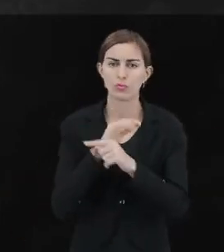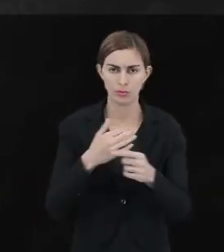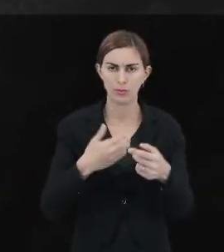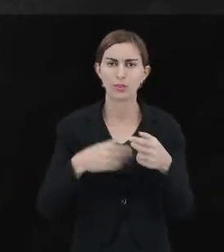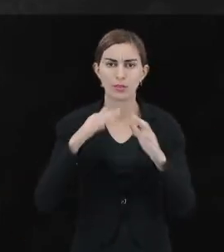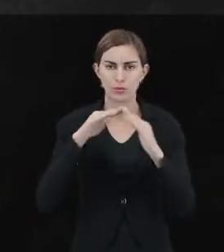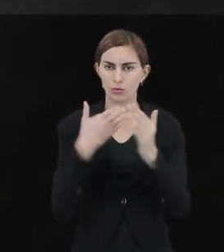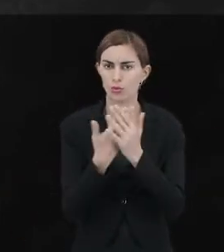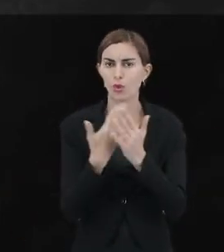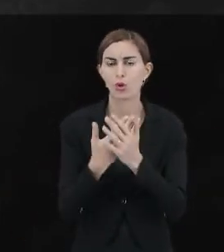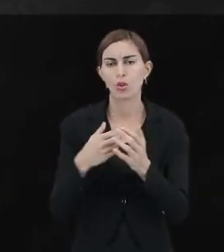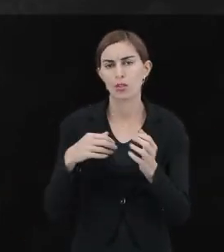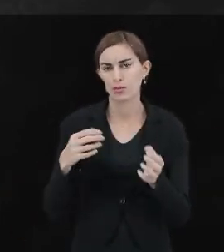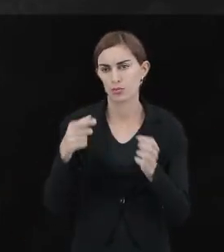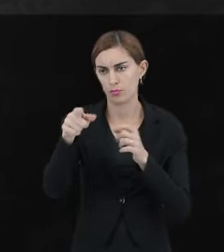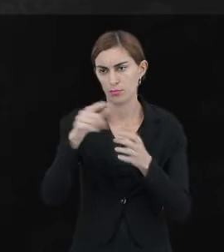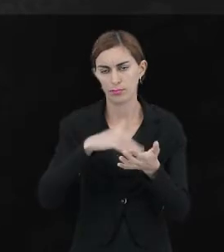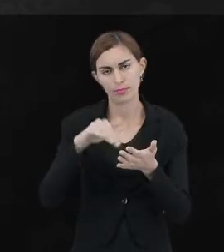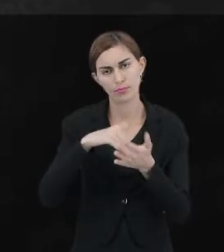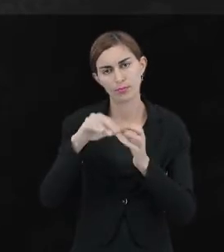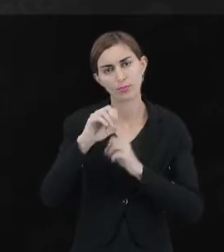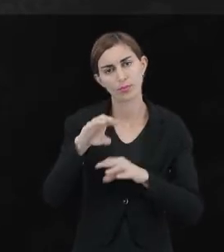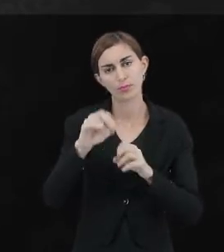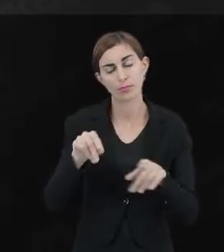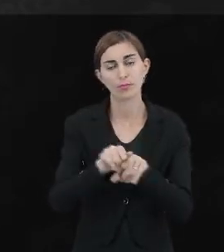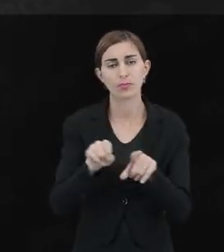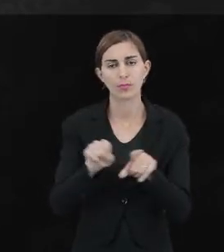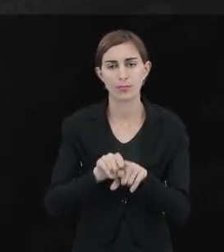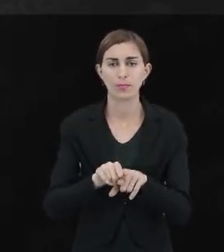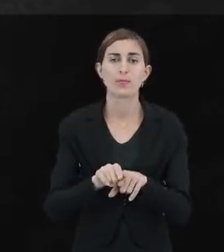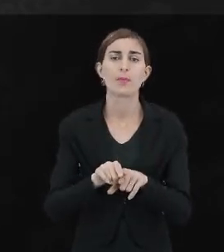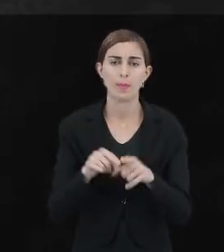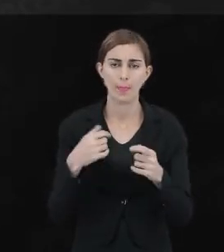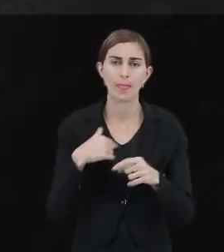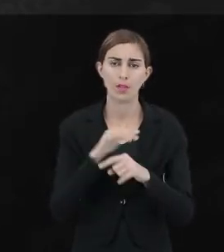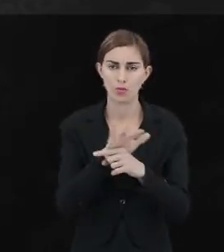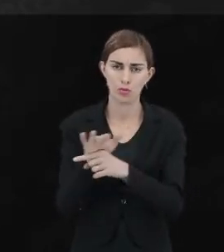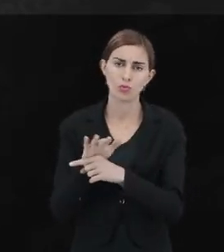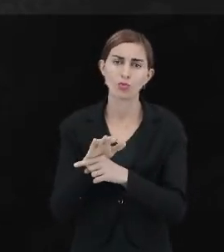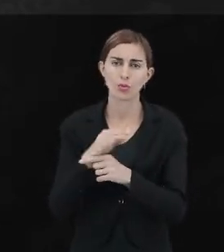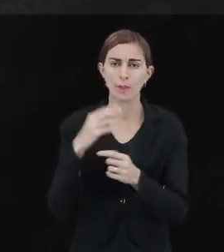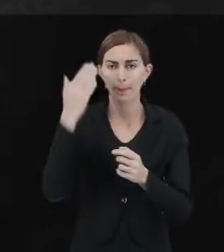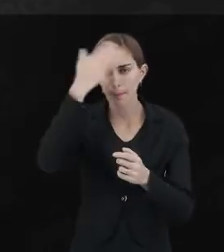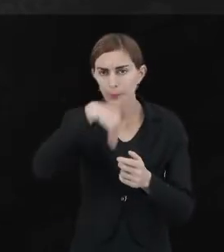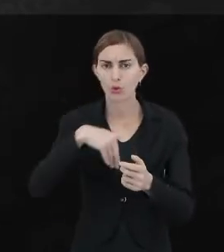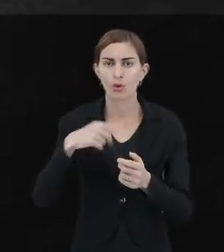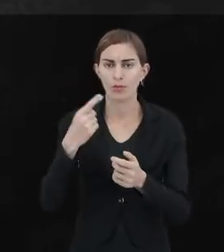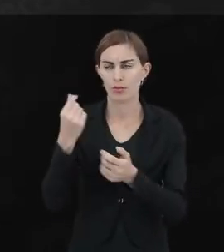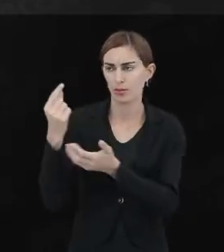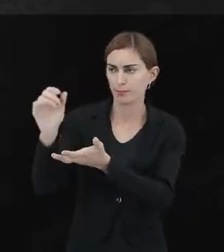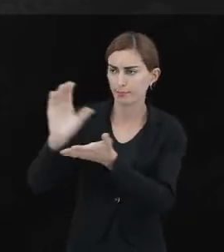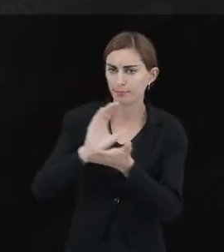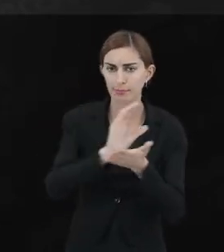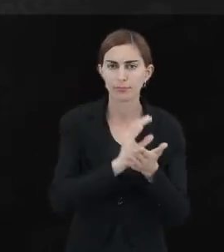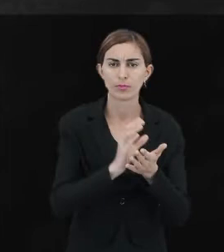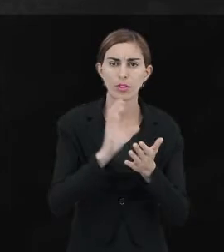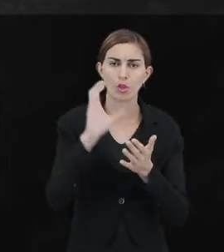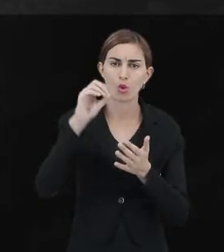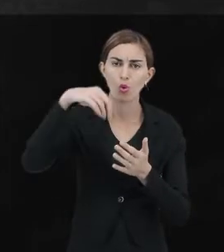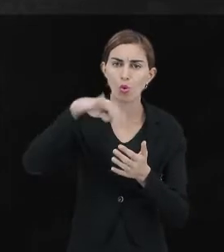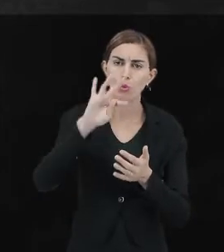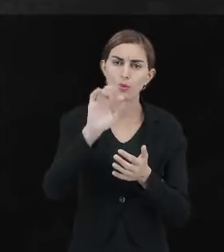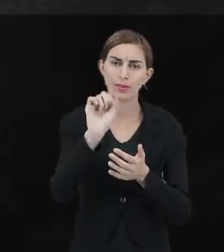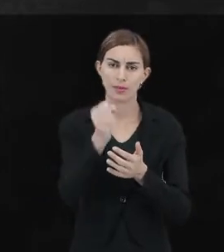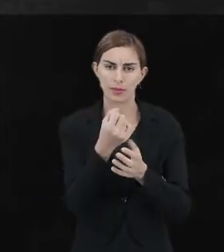da relação da escola com a Secretaria de Educação, mas também servem como prestação de contas à Secretaria de Educação e